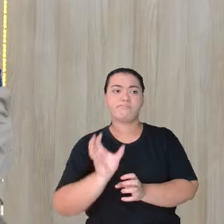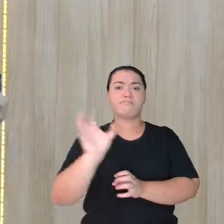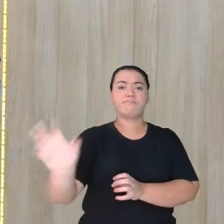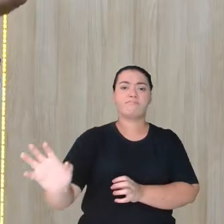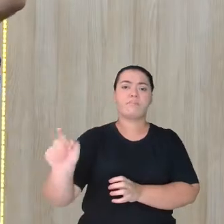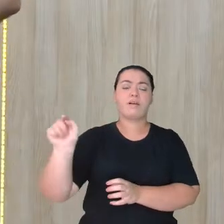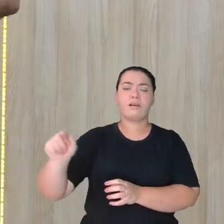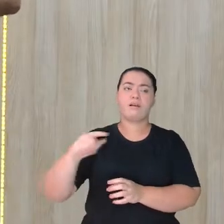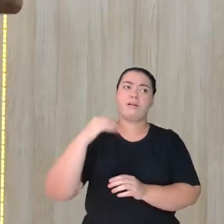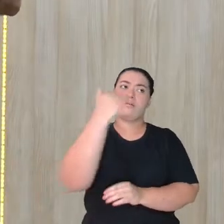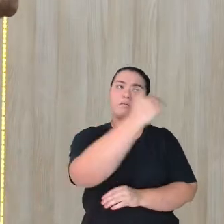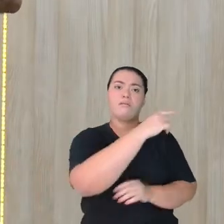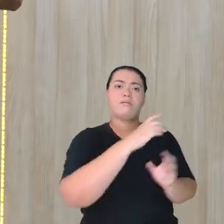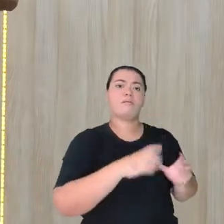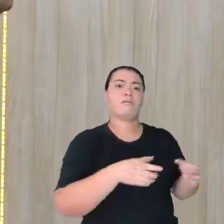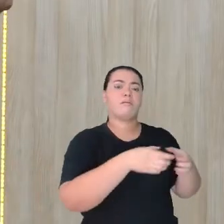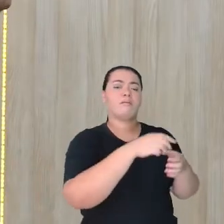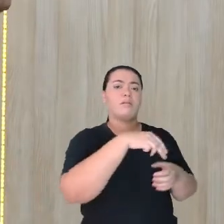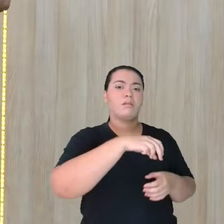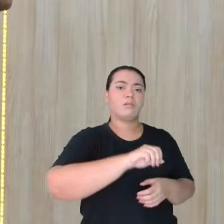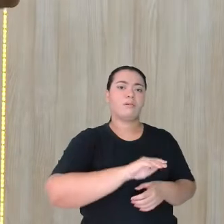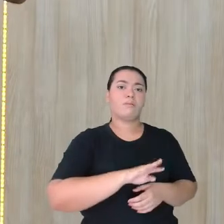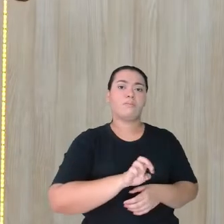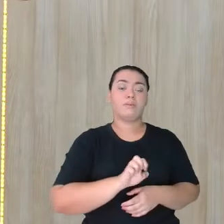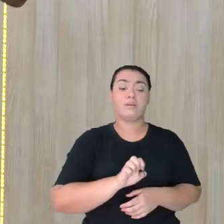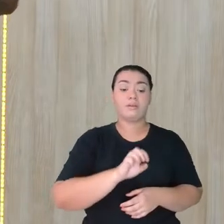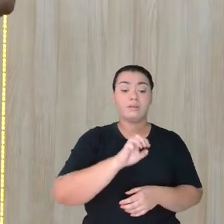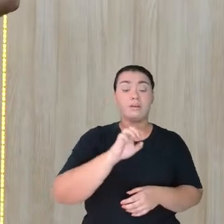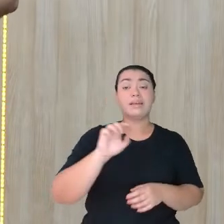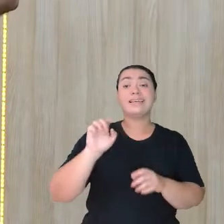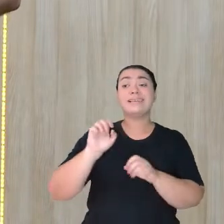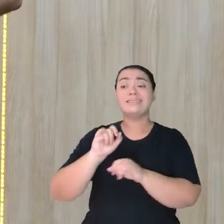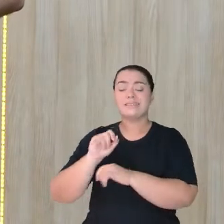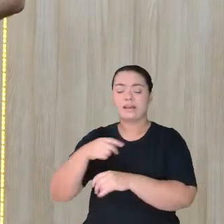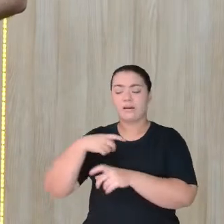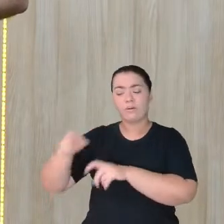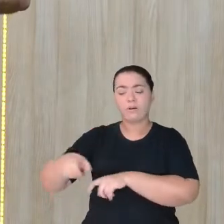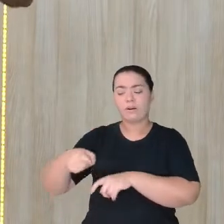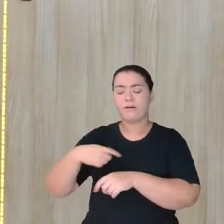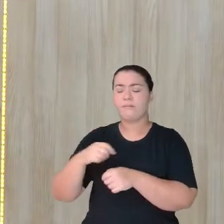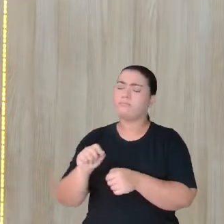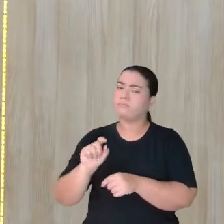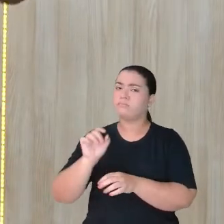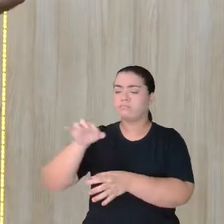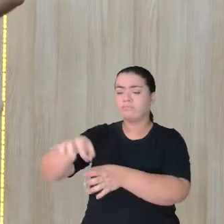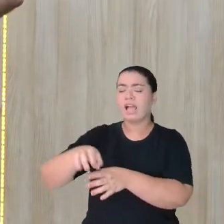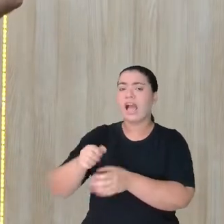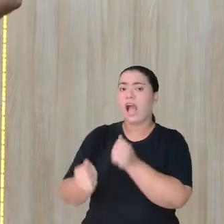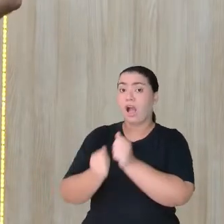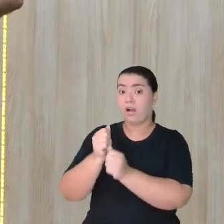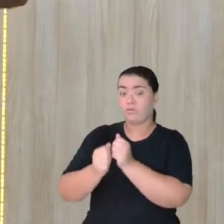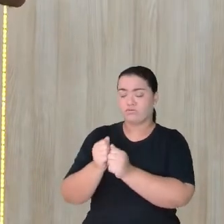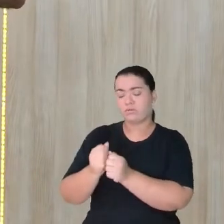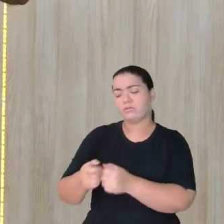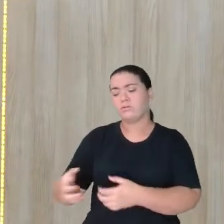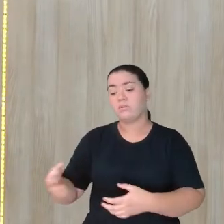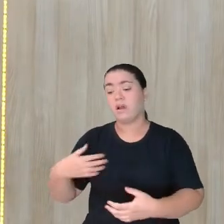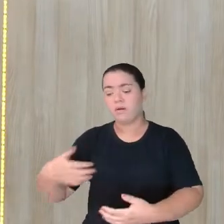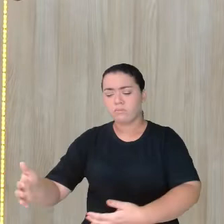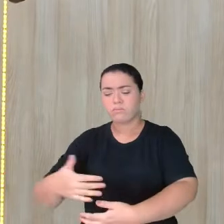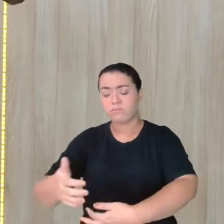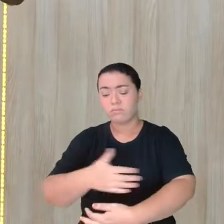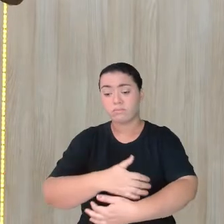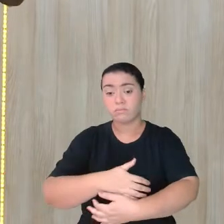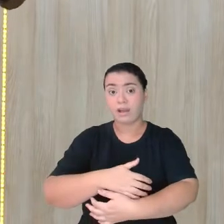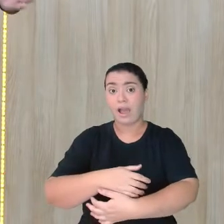o camponês produzindo ali arroz, né? Então, ele está ali cultivando arroz. Quando ele tirava a colheita, ele tinha que pegar